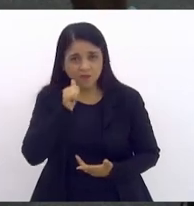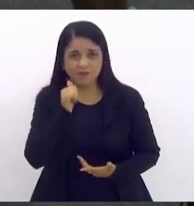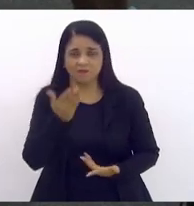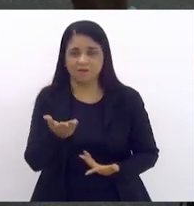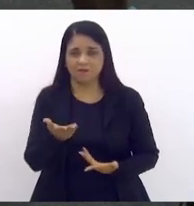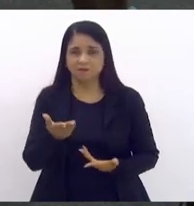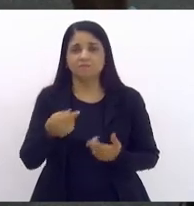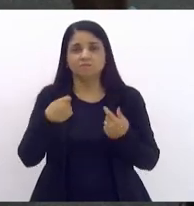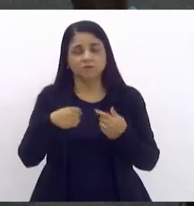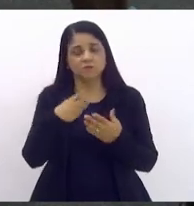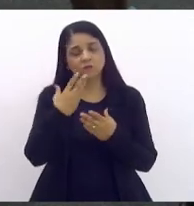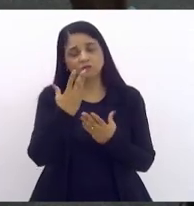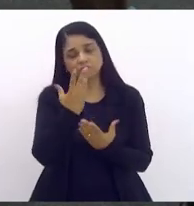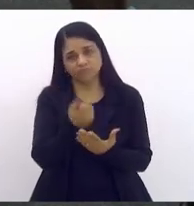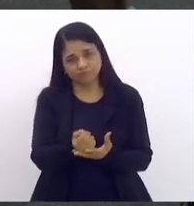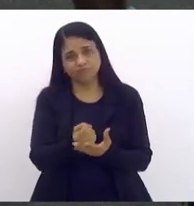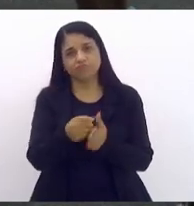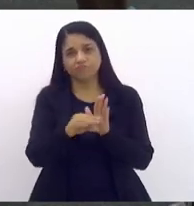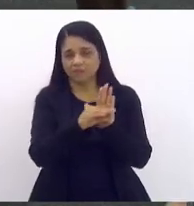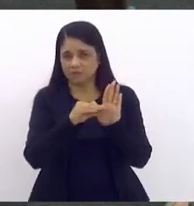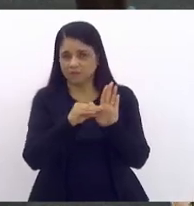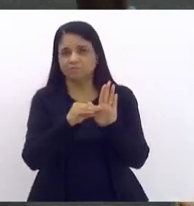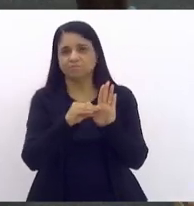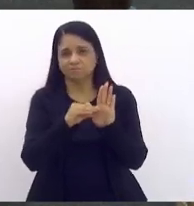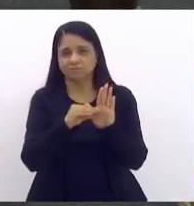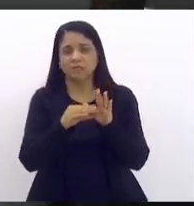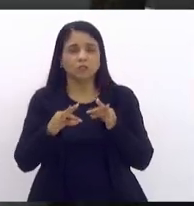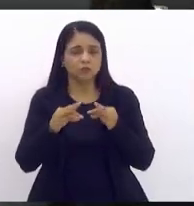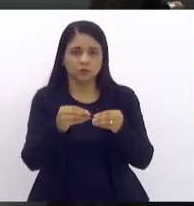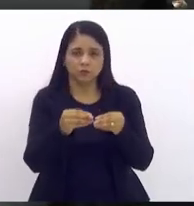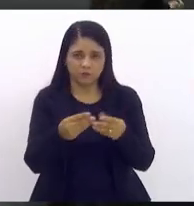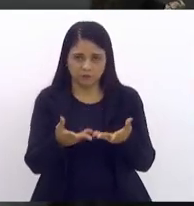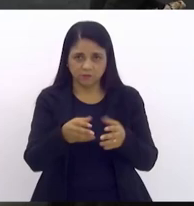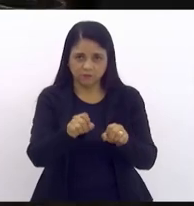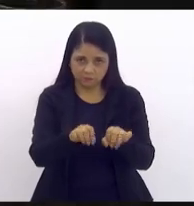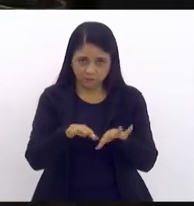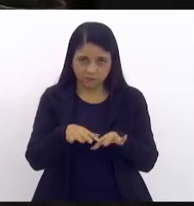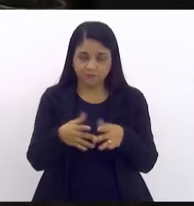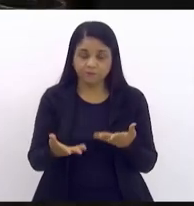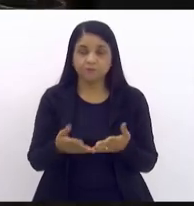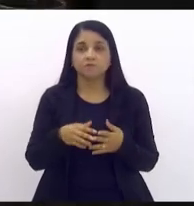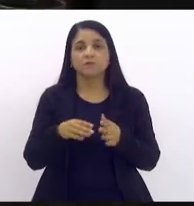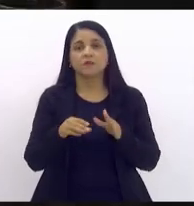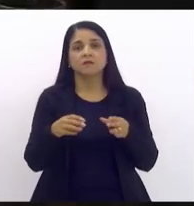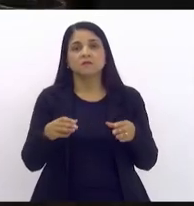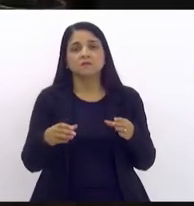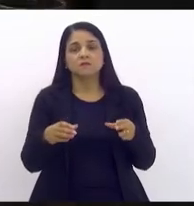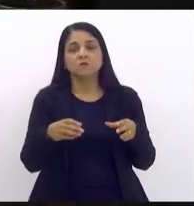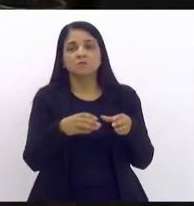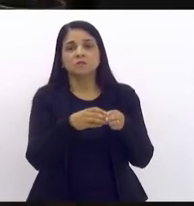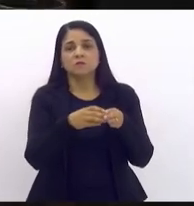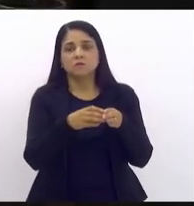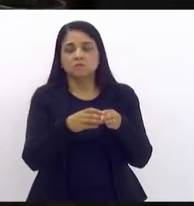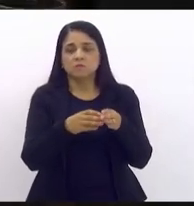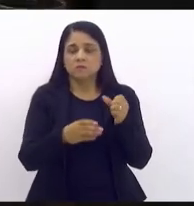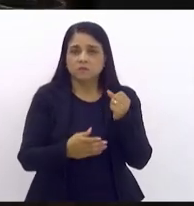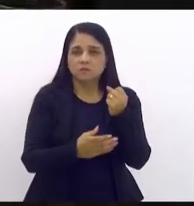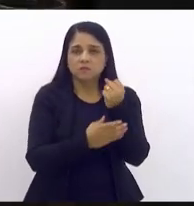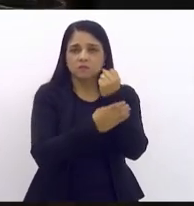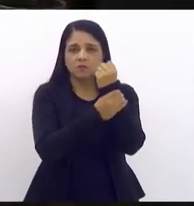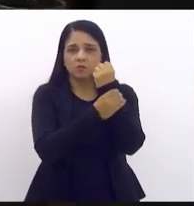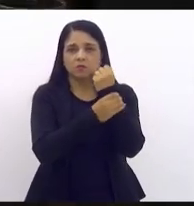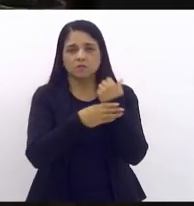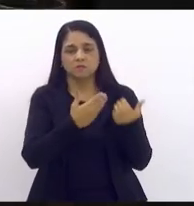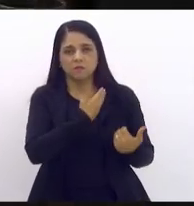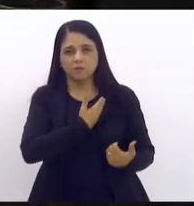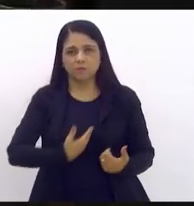parecer é favorável a todas as emendas. Obrigada, Presidenta. Pela Comissão de Segurança Pública e Assuntos de Polícia, deputado